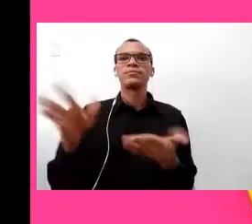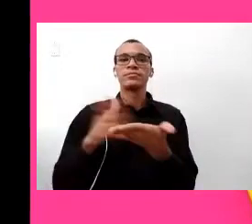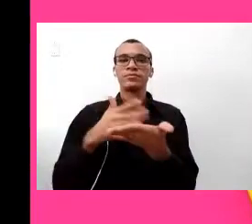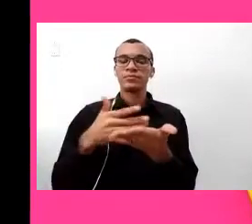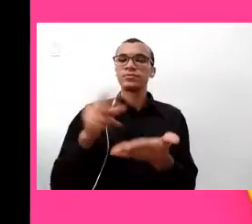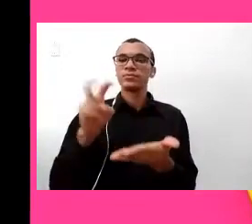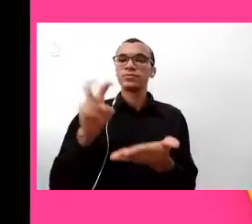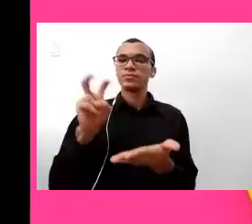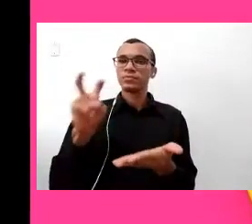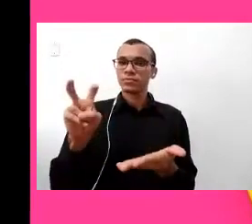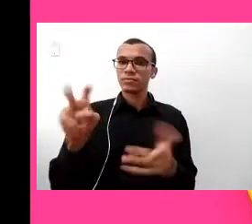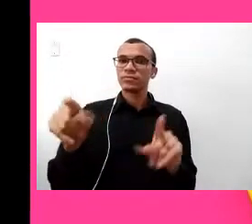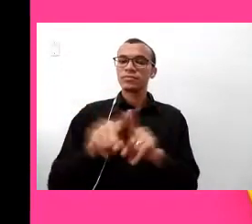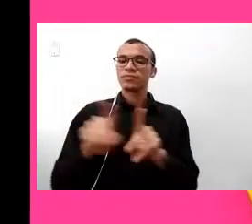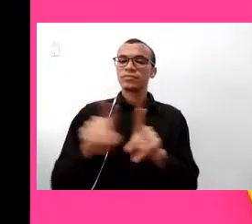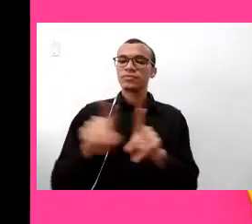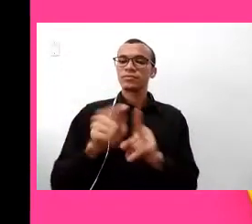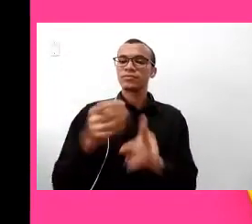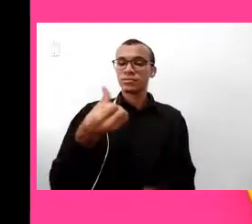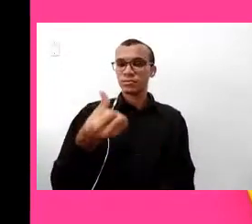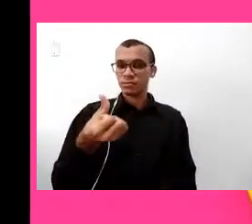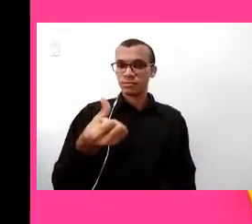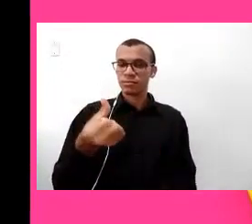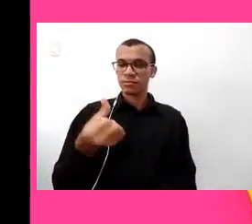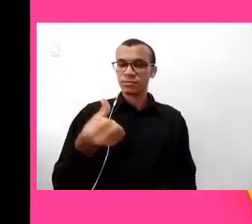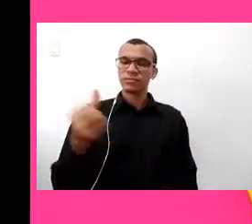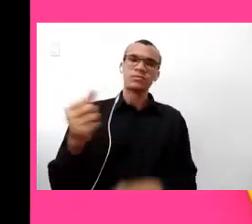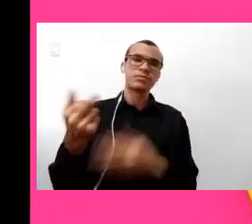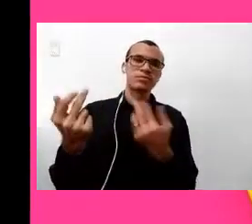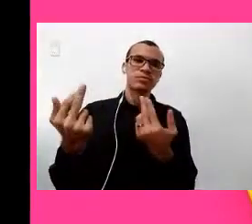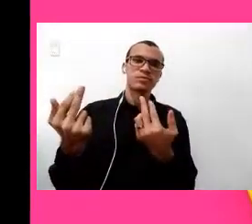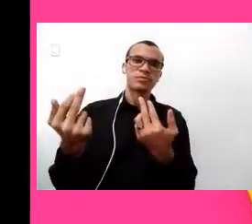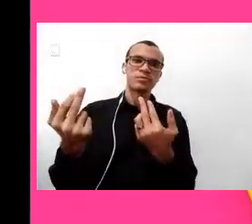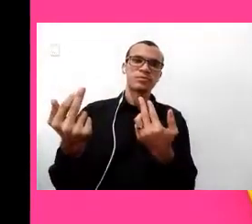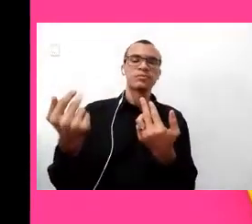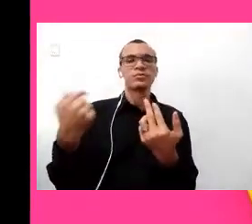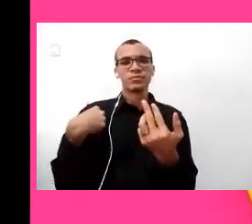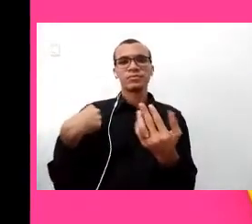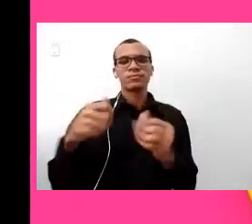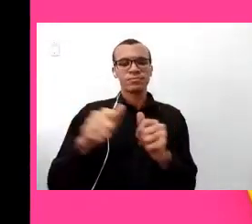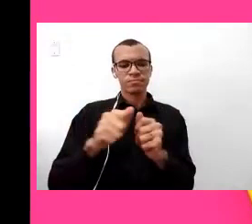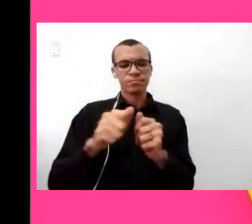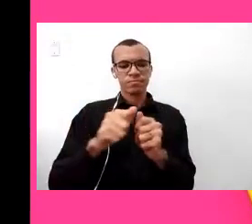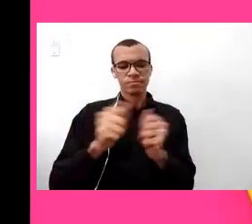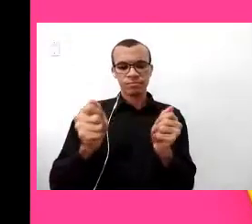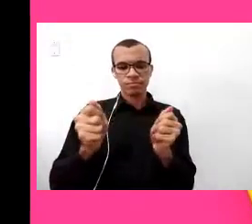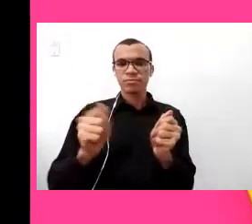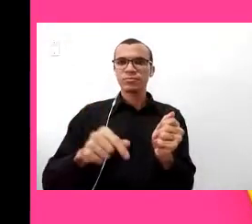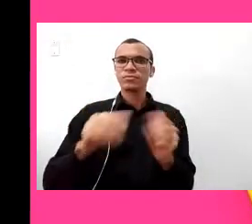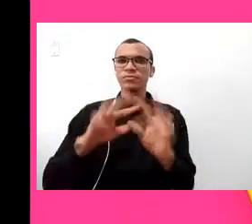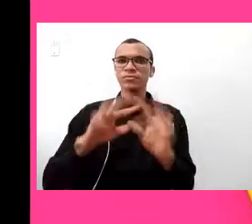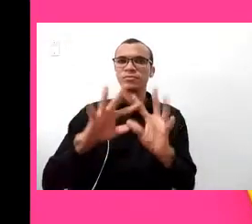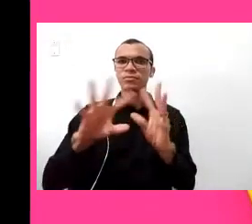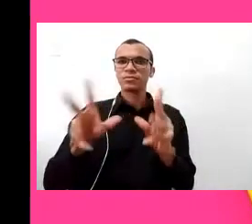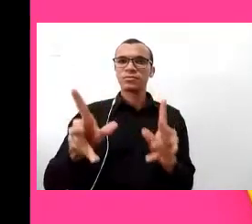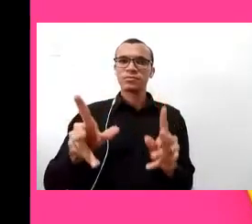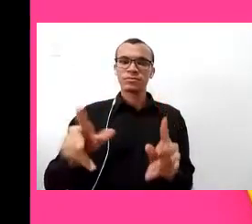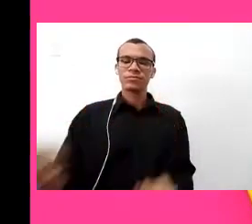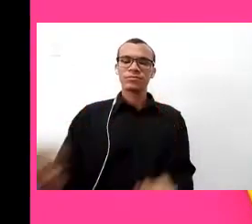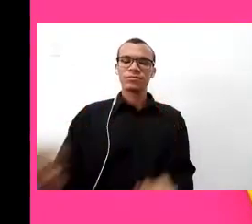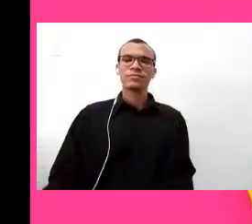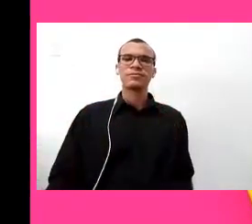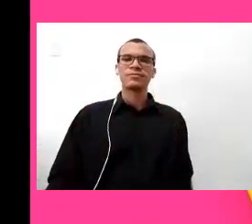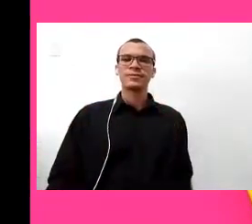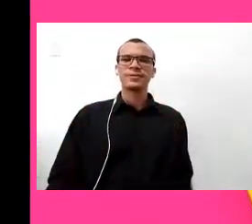5 e página 6, e faço a mesma coisa. Destaco o objeto Estou